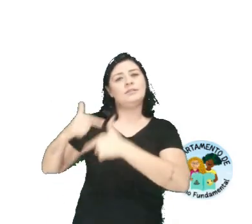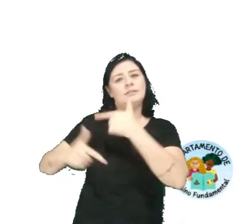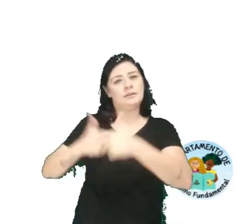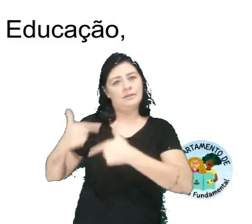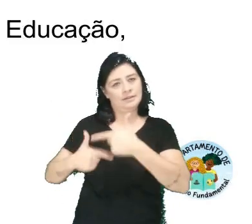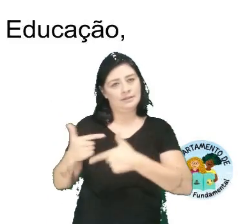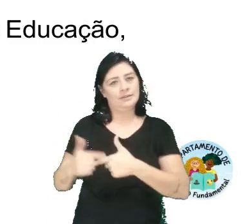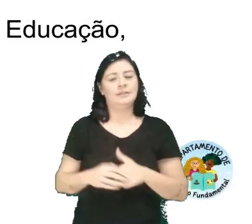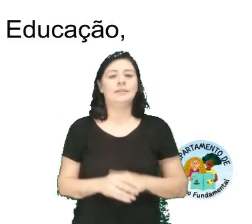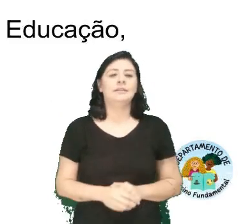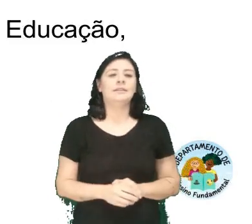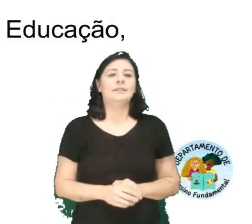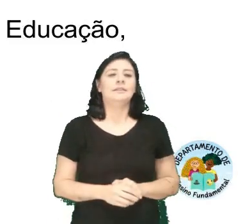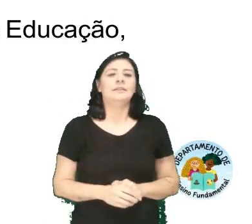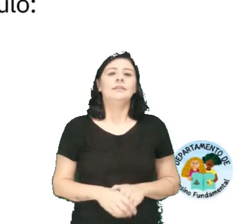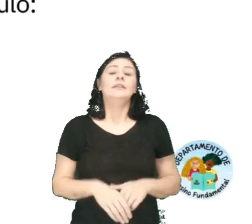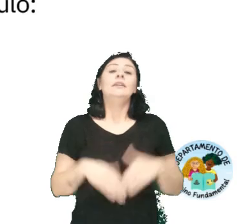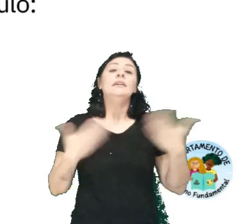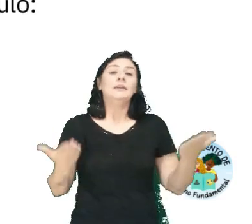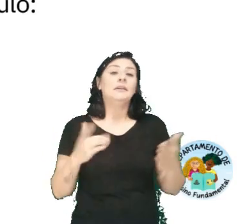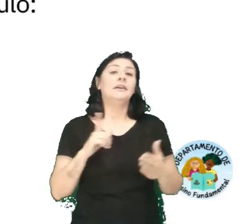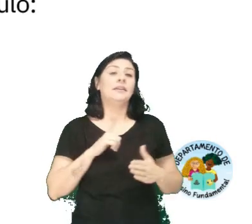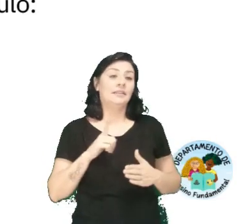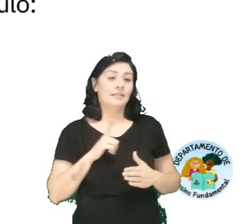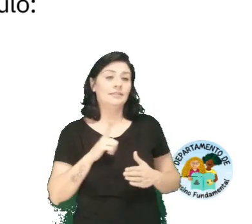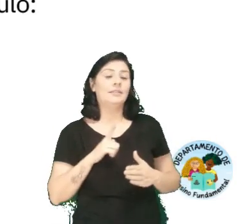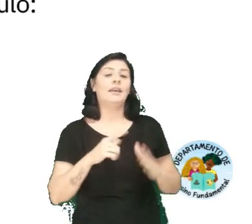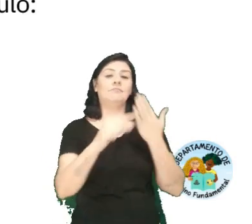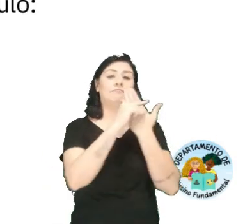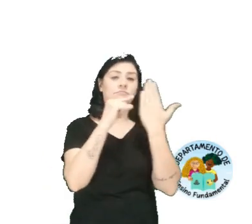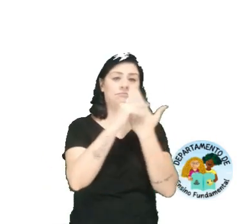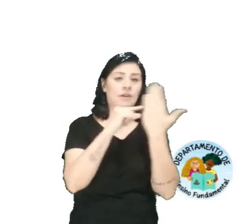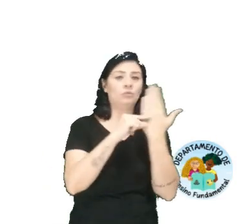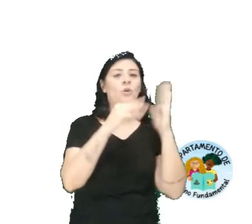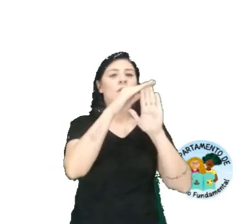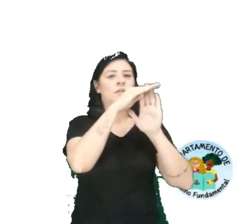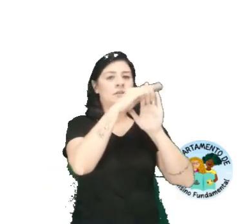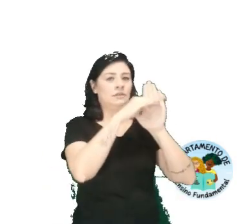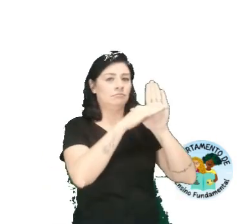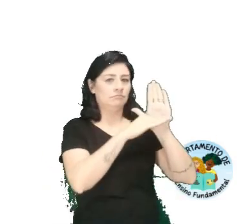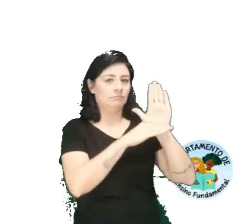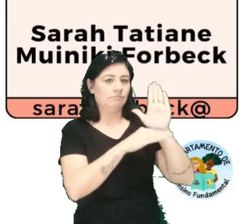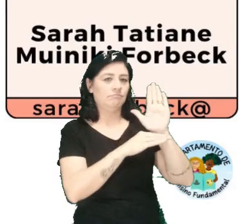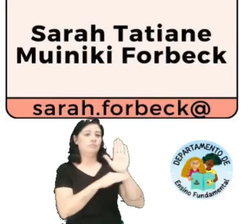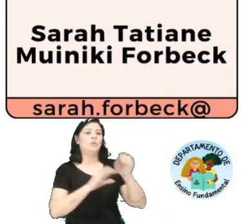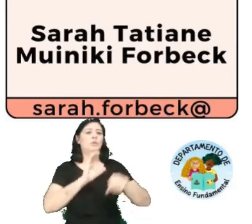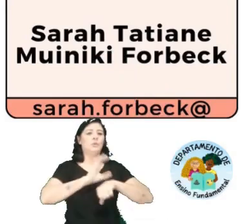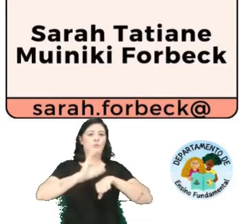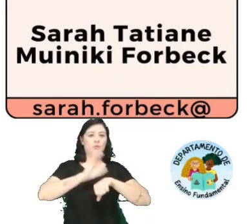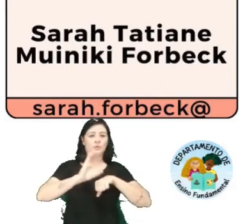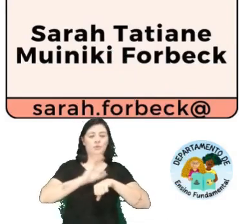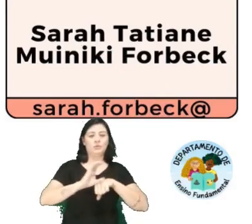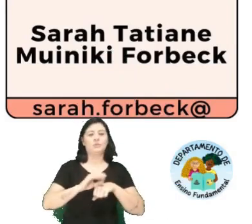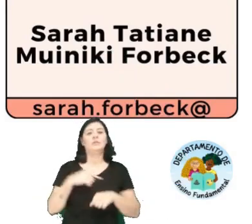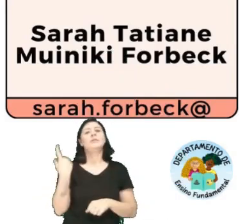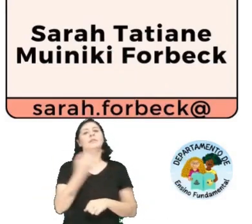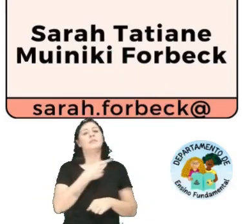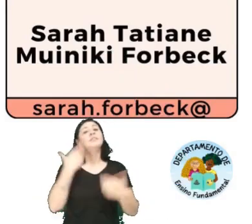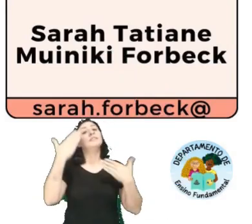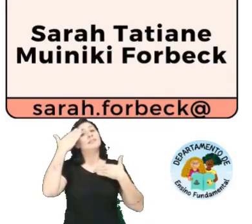participantes. Então, aqui nós temos as referências, né, utilizadas para fazer essa formação. Então,